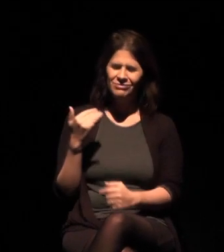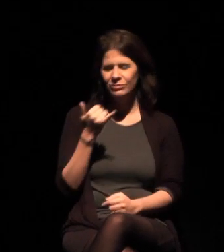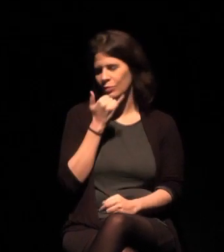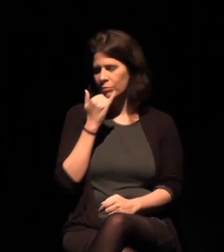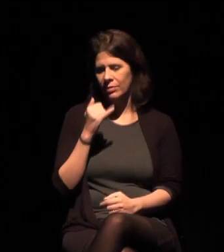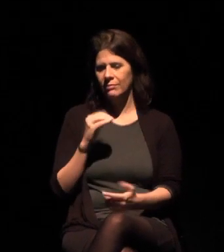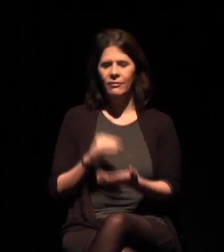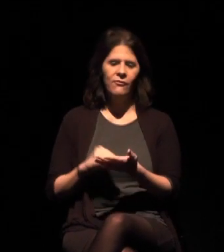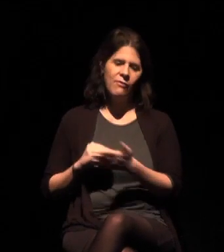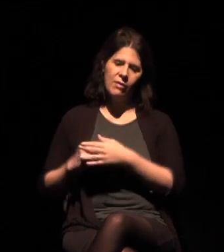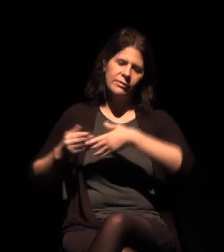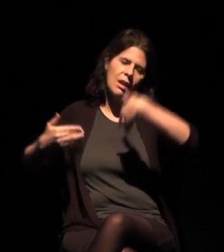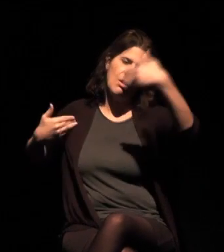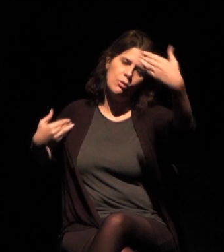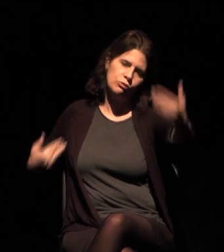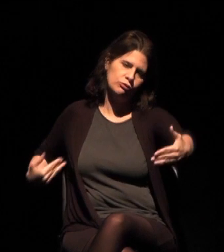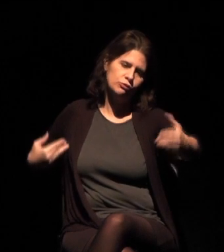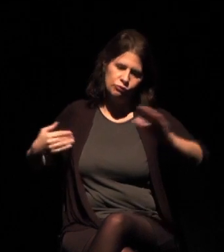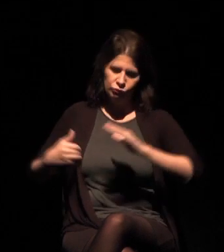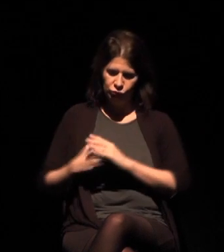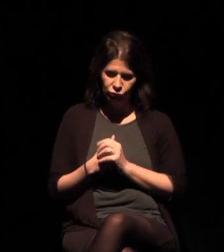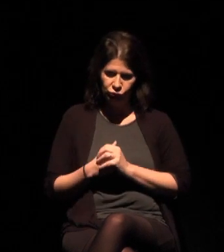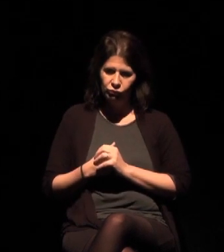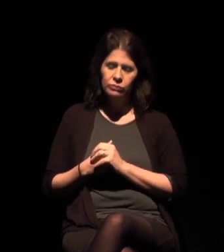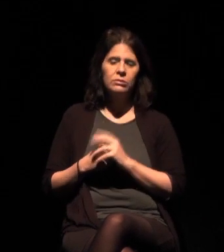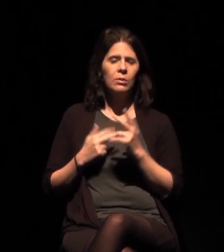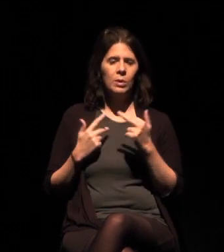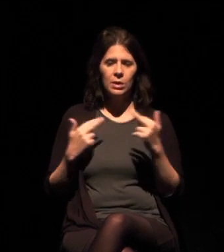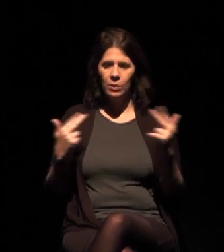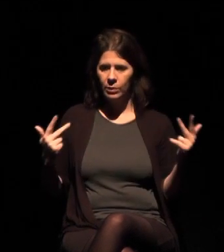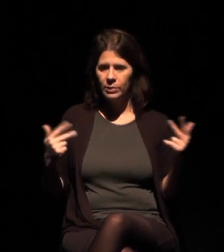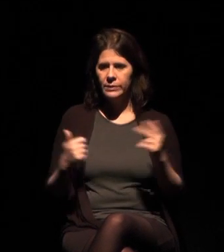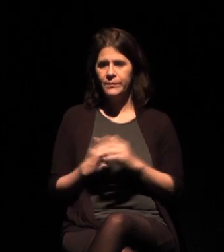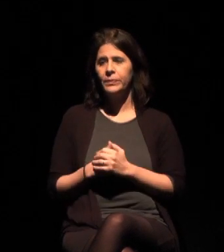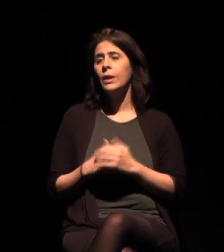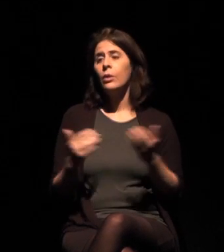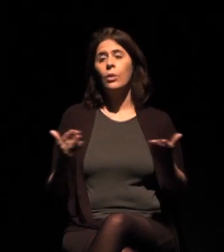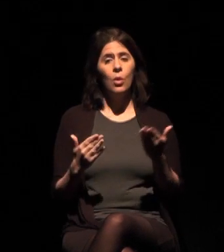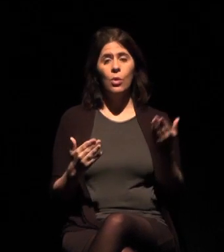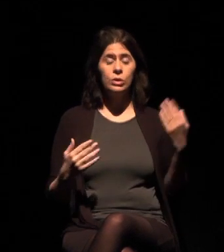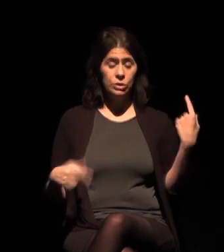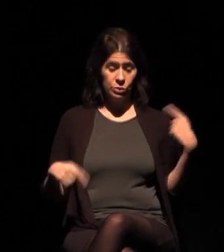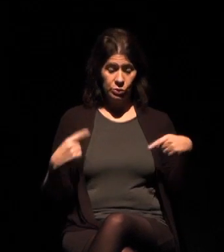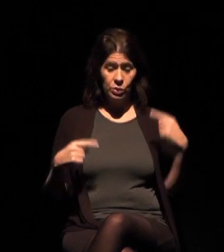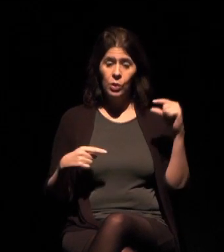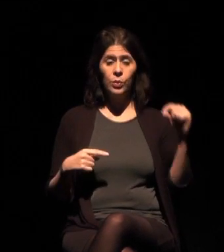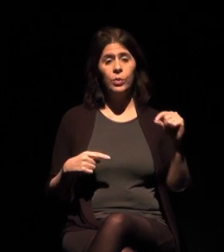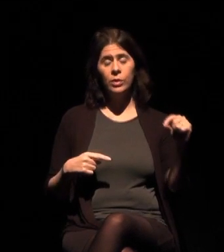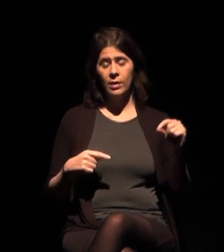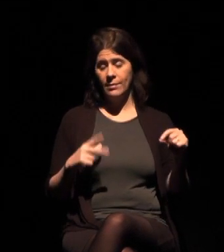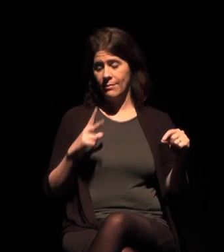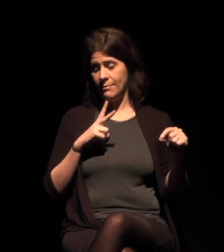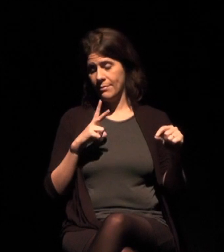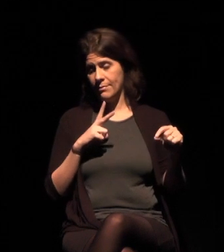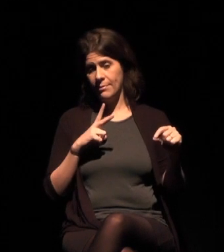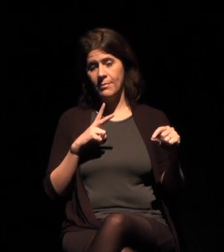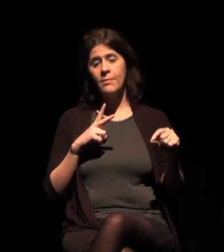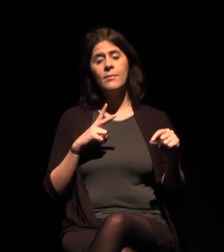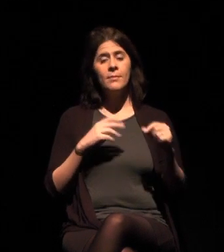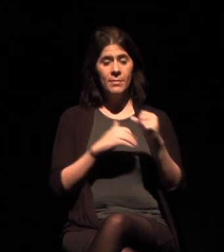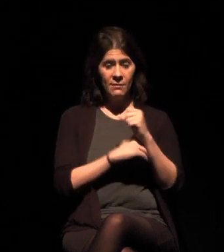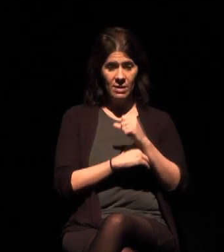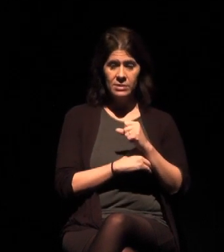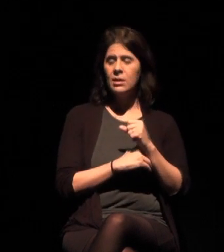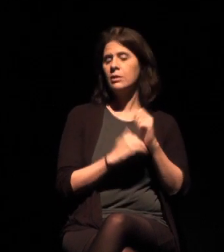algumas questões que são discutidas na tecnologia hoje são perda de privacidade perda de controle